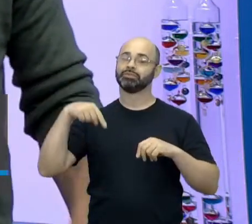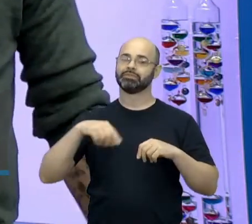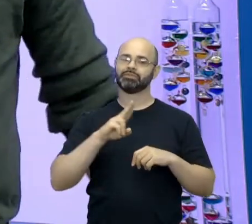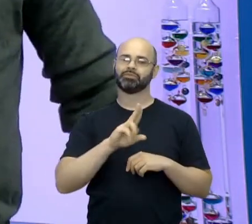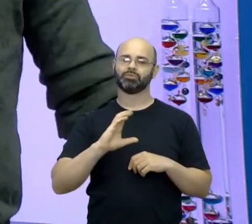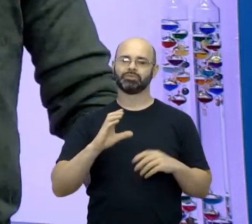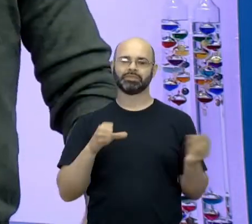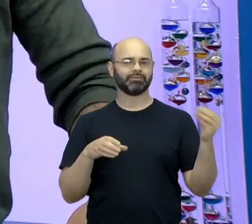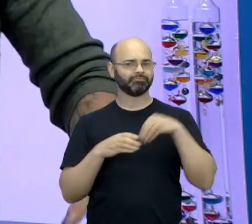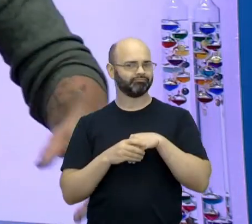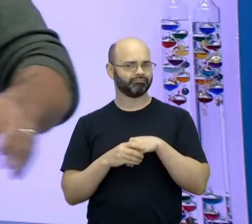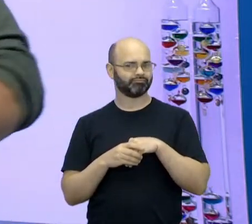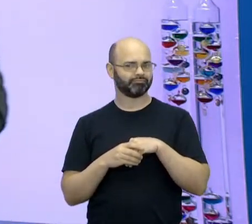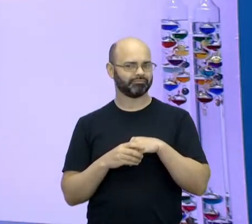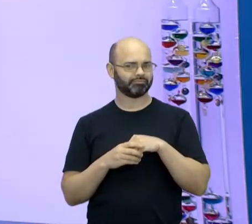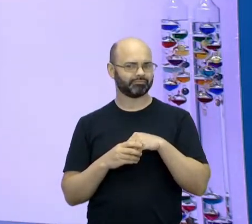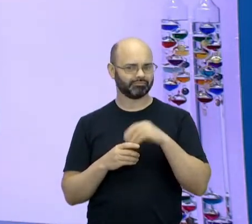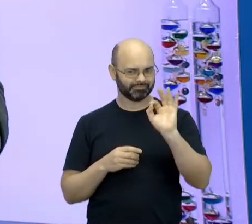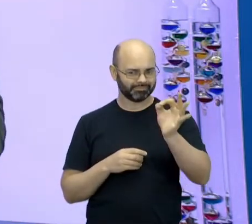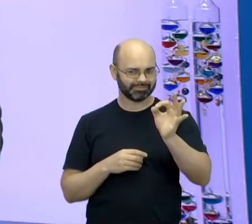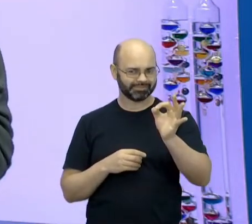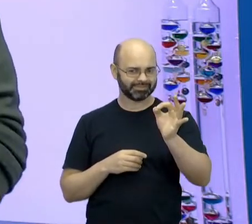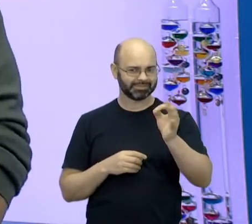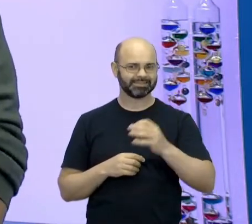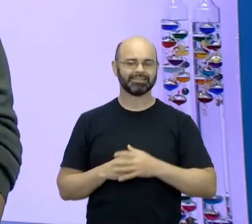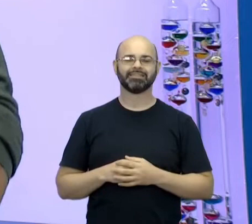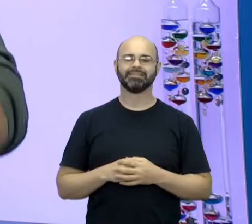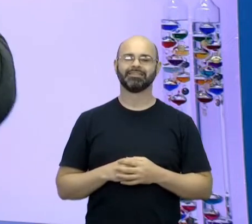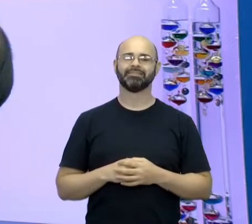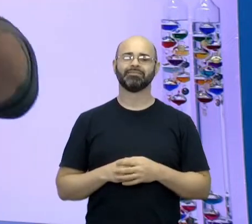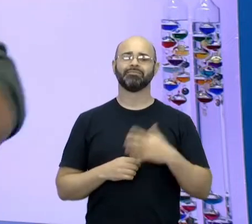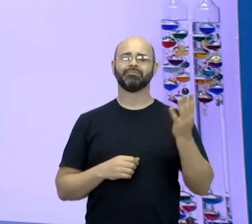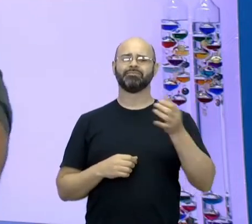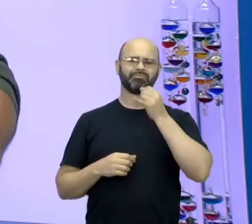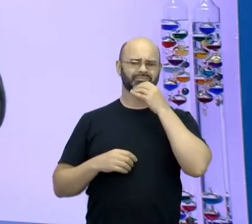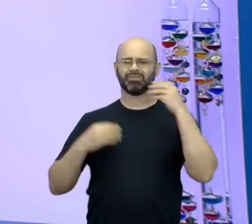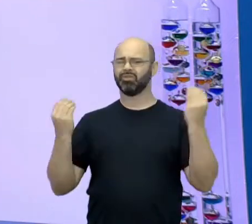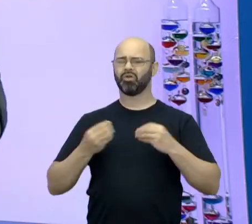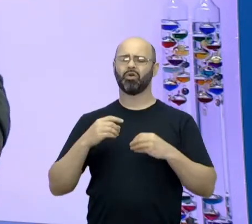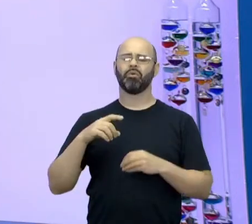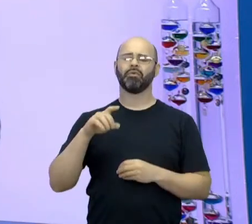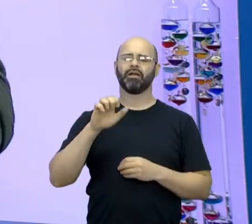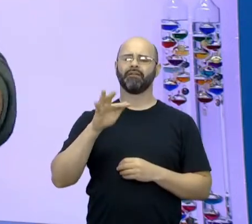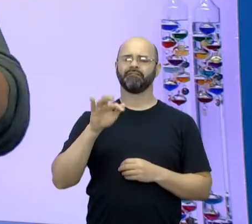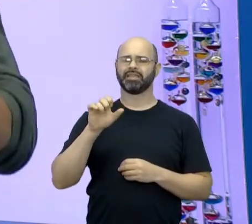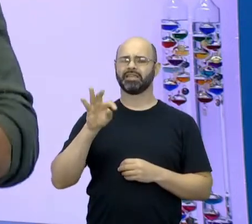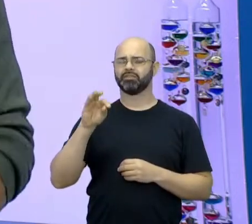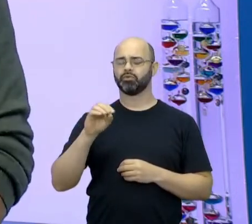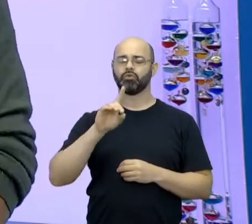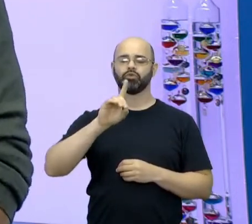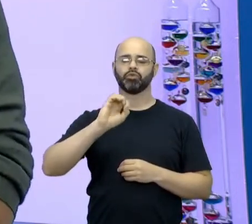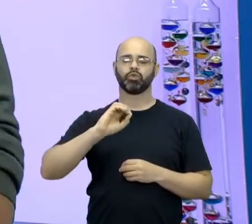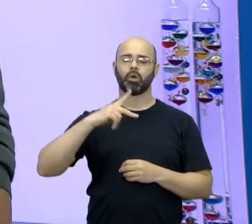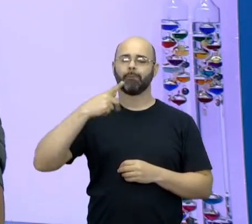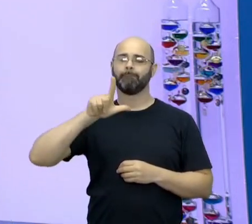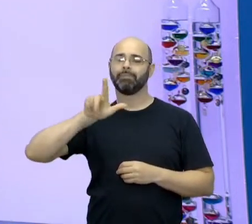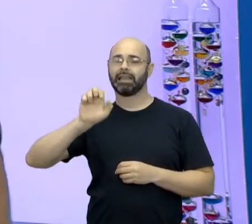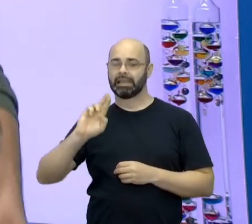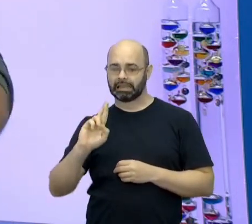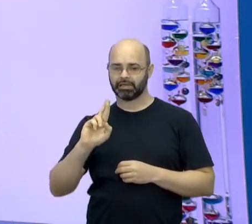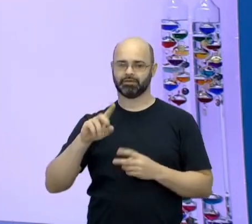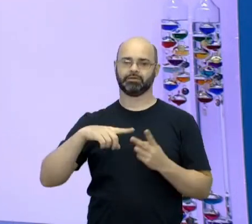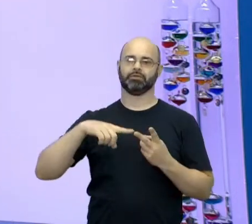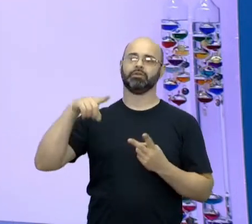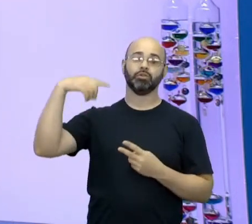certo? Então, você vai ter... eu quero saber de efeito Doppler do som, da luz. Também estou trabalhando nessa